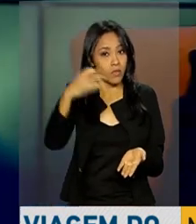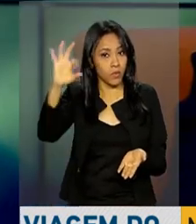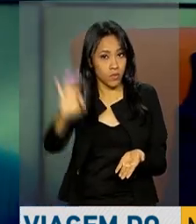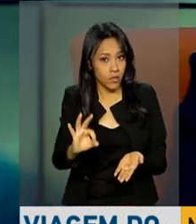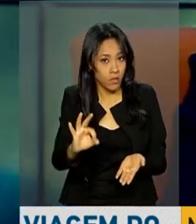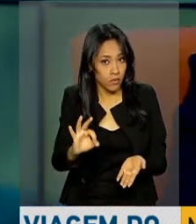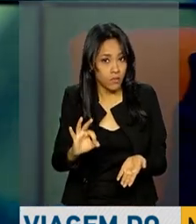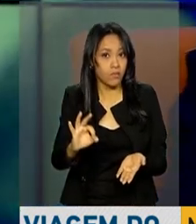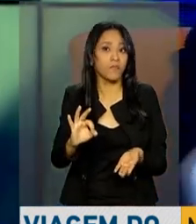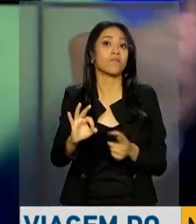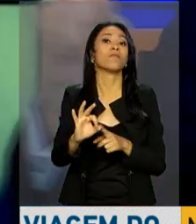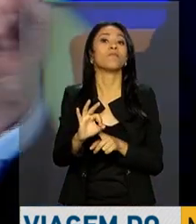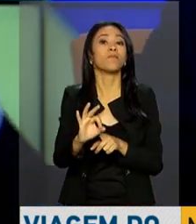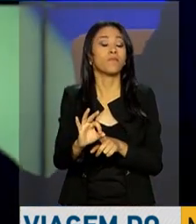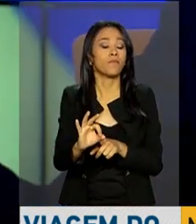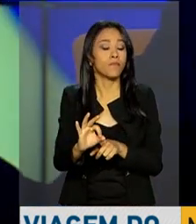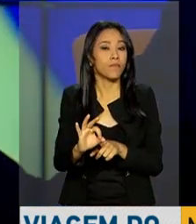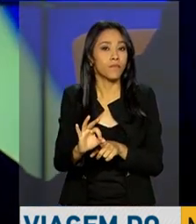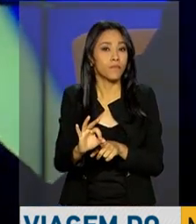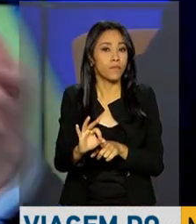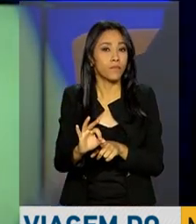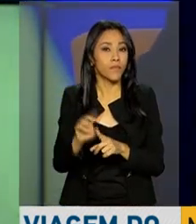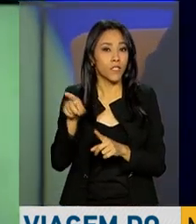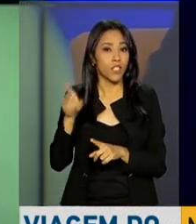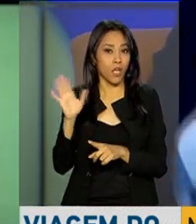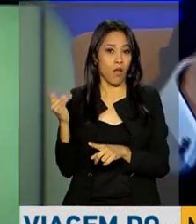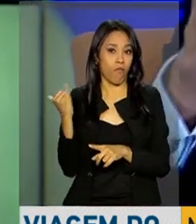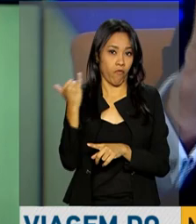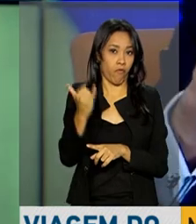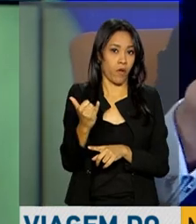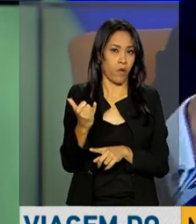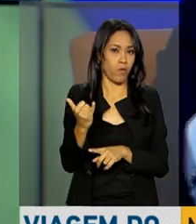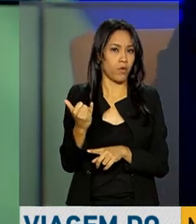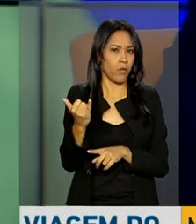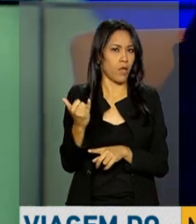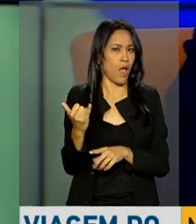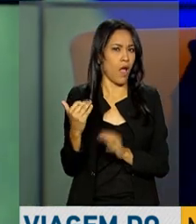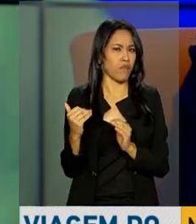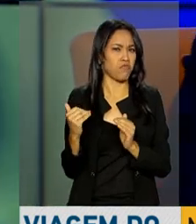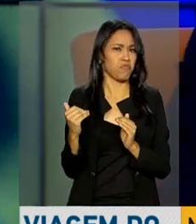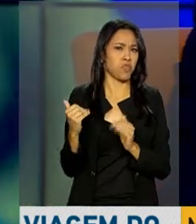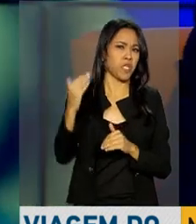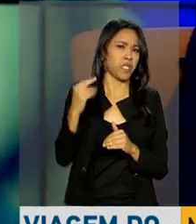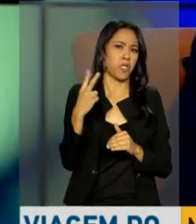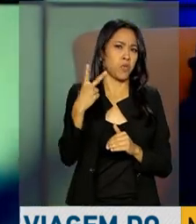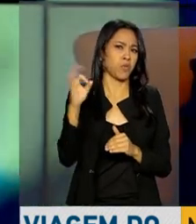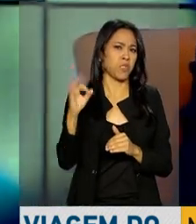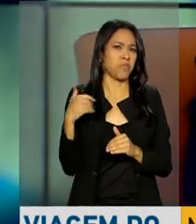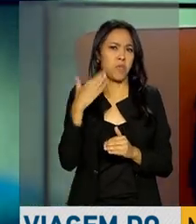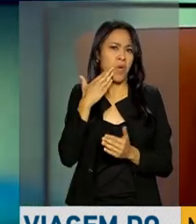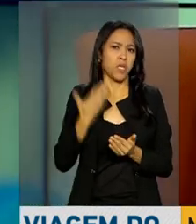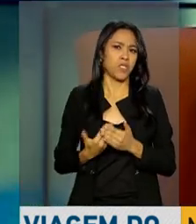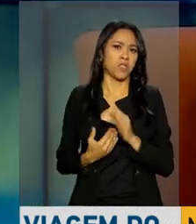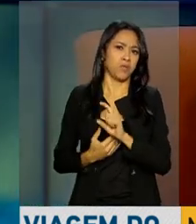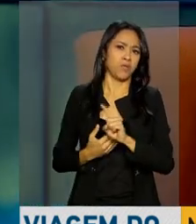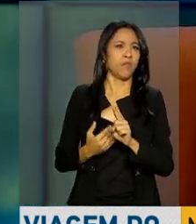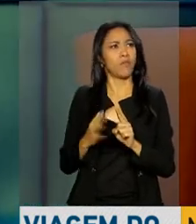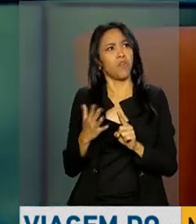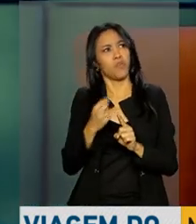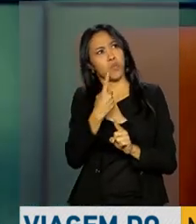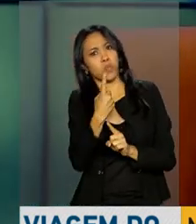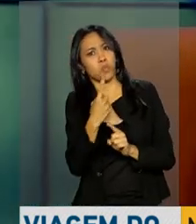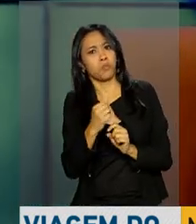0,3%, a indicar, o nosso apresentador diz que chega a 2%, não acreditamos muito nisso. Talvez possa chegar a